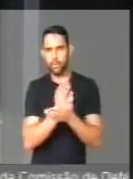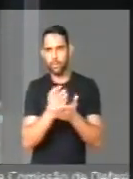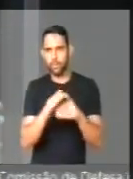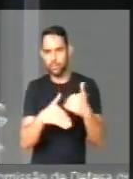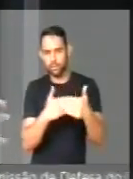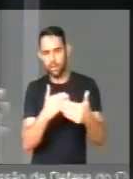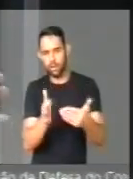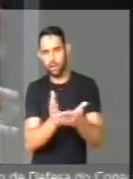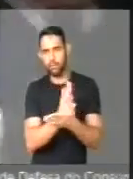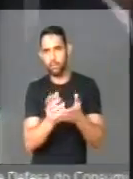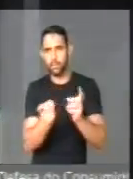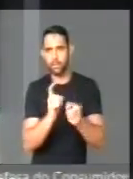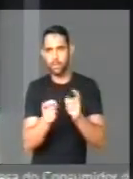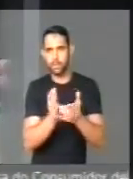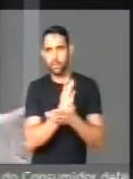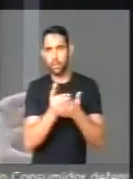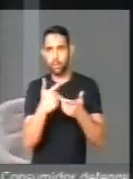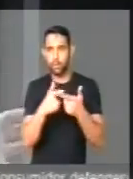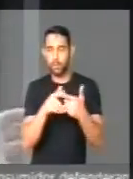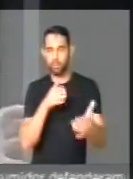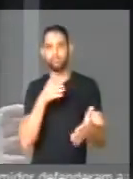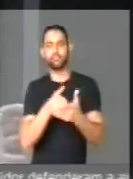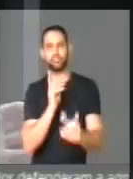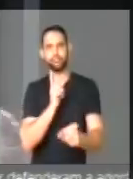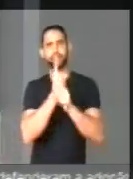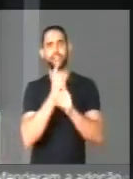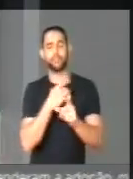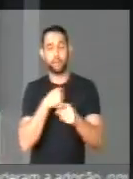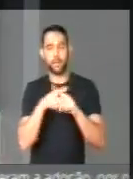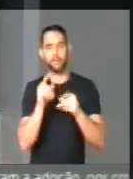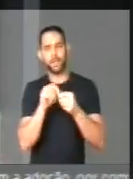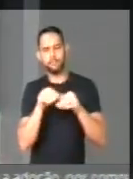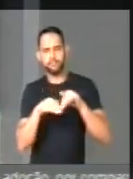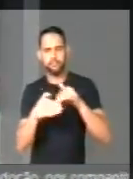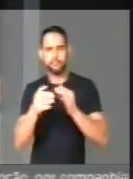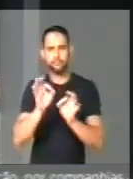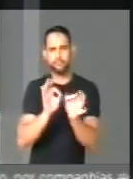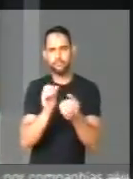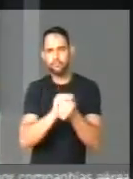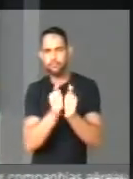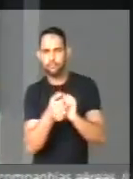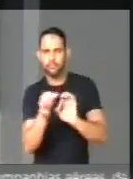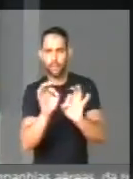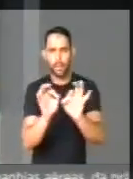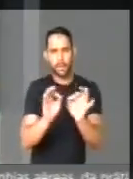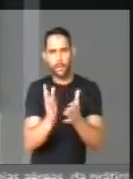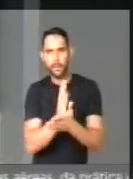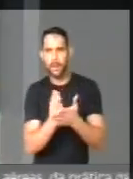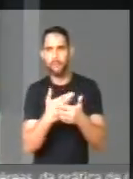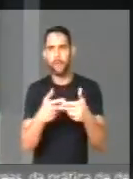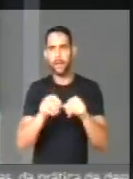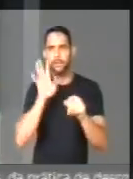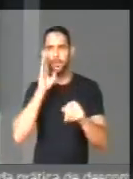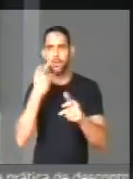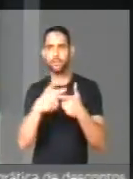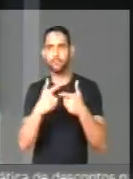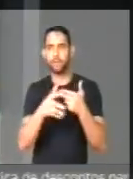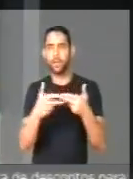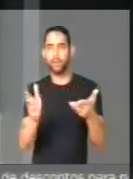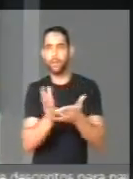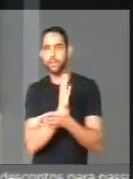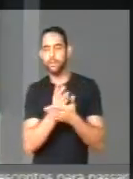administração inicialmente tem o seu choque e vai se acomodando, vai ajeitando, vai colocando as pessoas no lugar certo. A